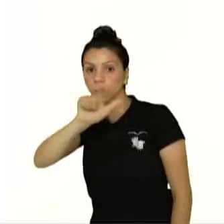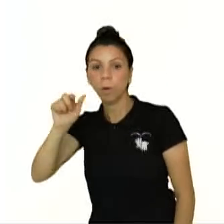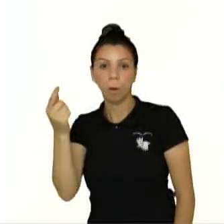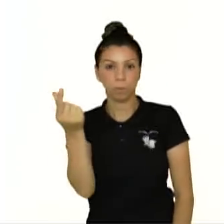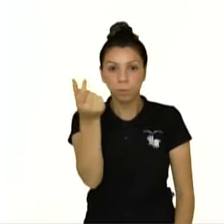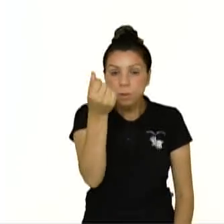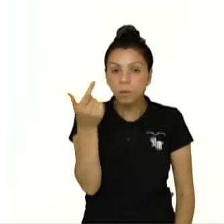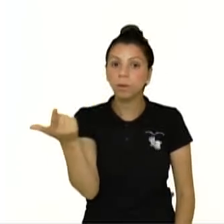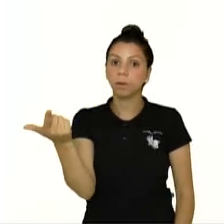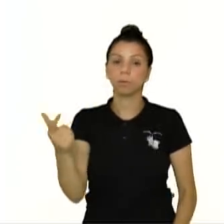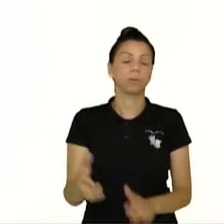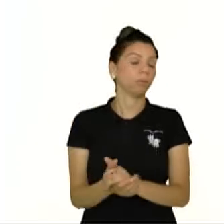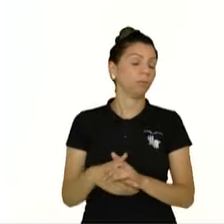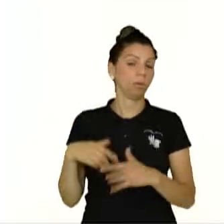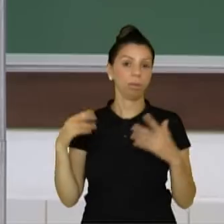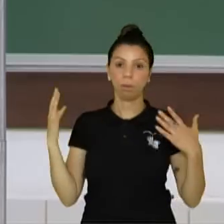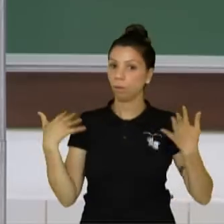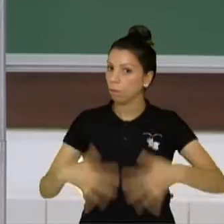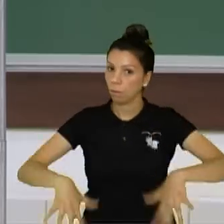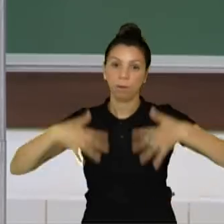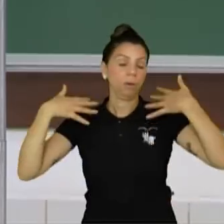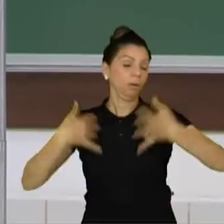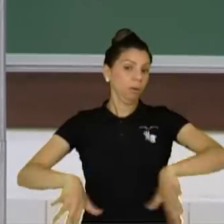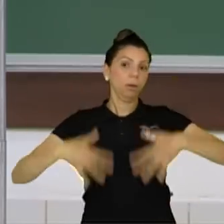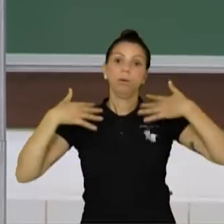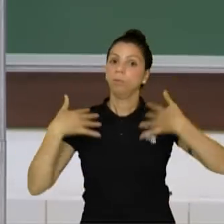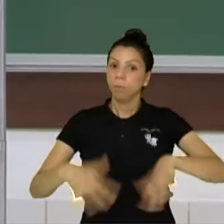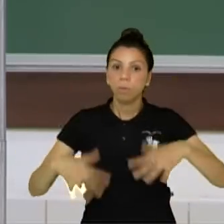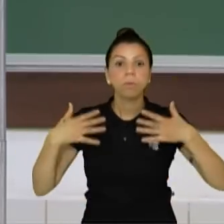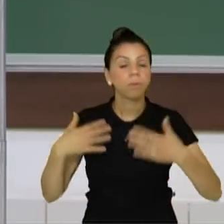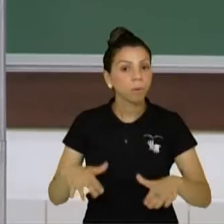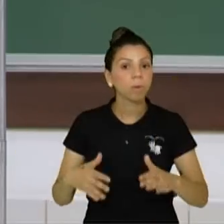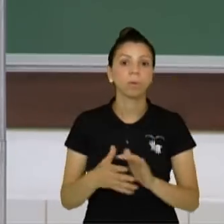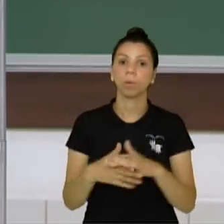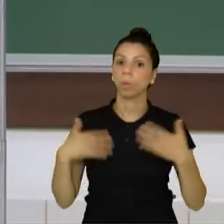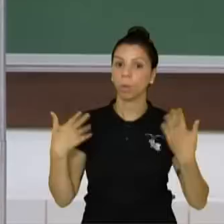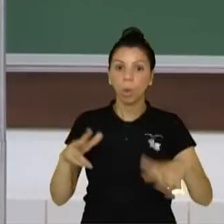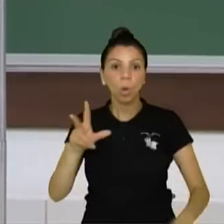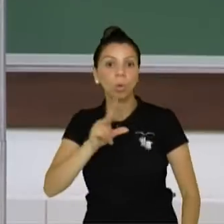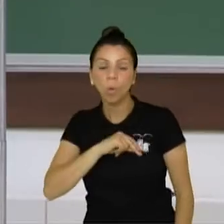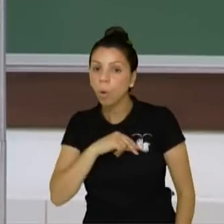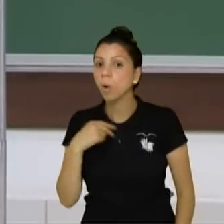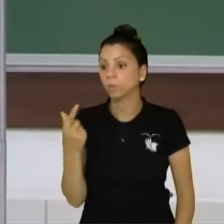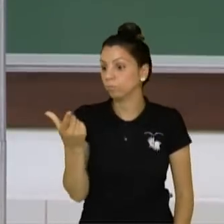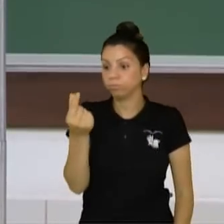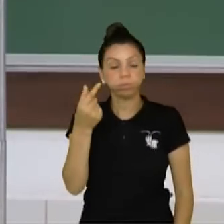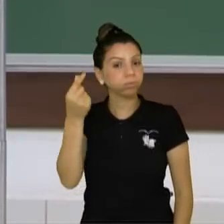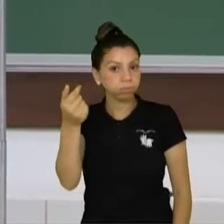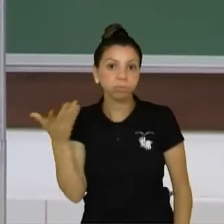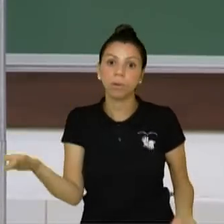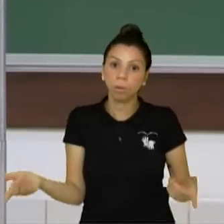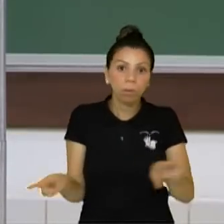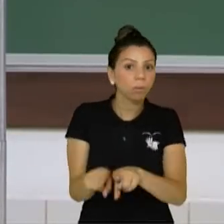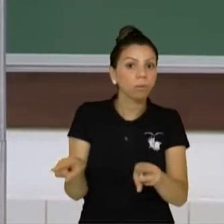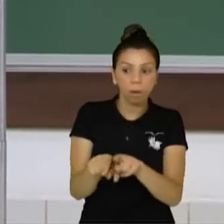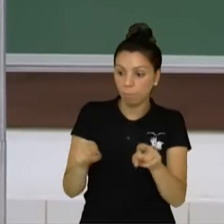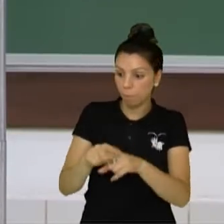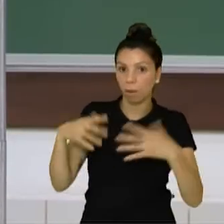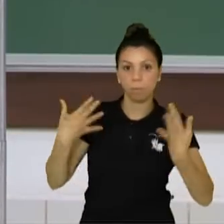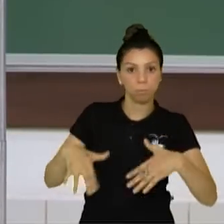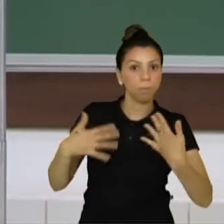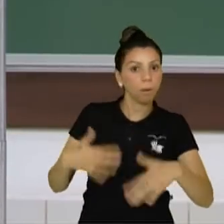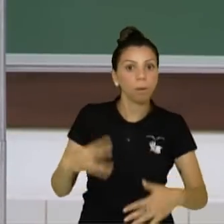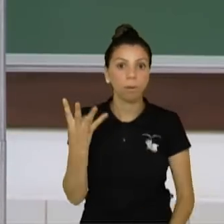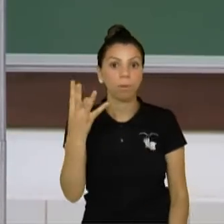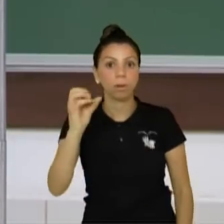fortuna, considerando aquele período e podemos dizer esse também, o momento presente também, tá?